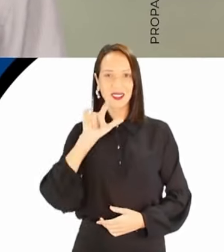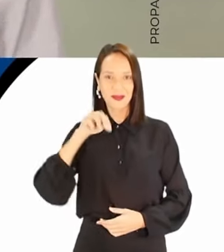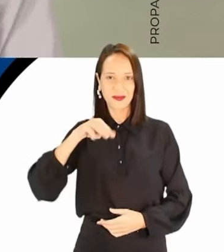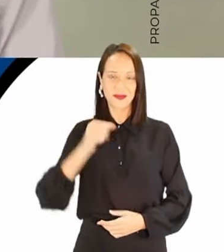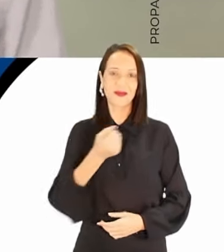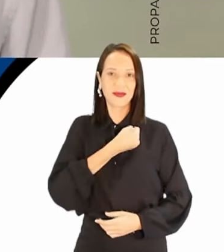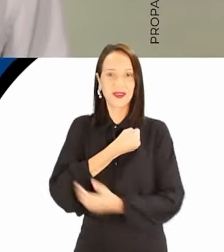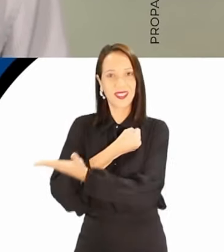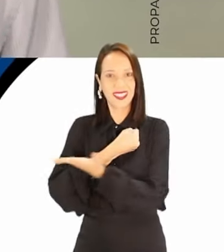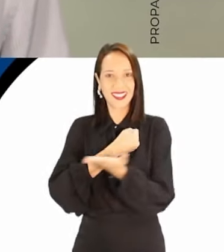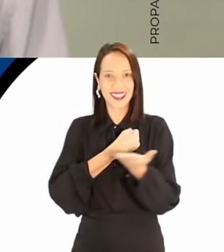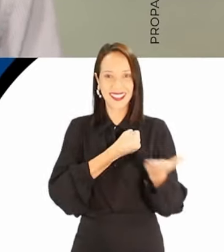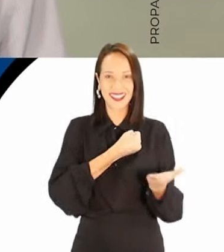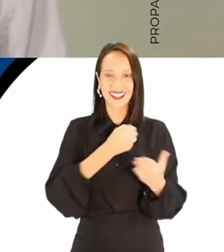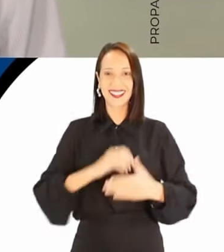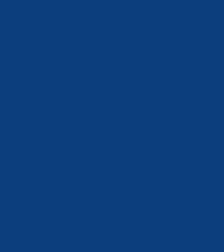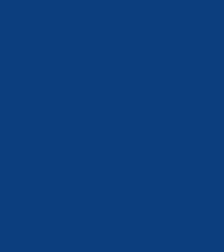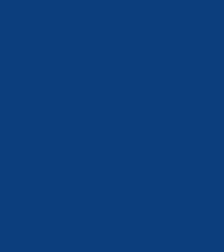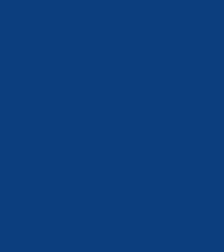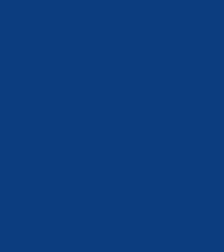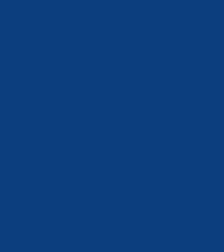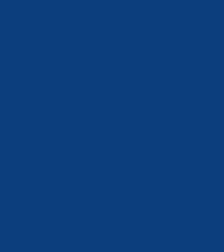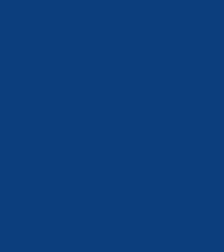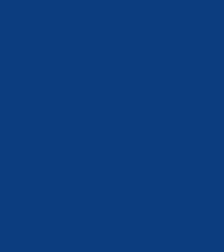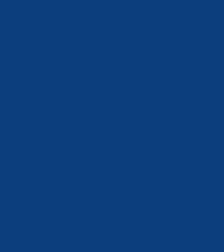Corrêa, 12, 6, 3, 6.